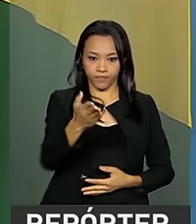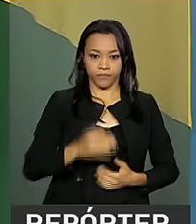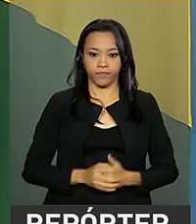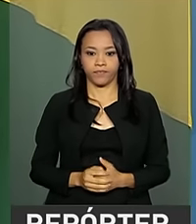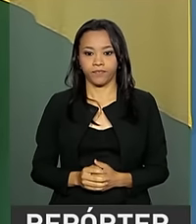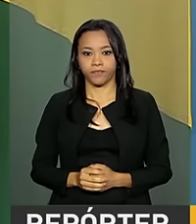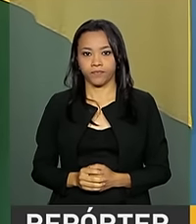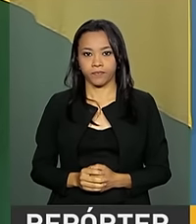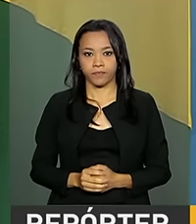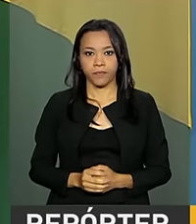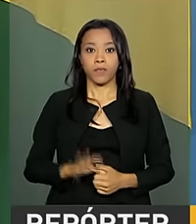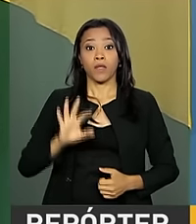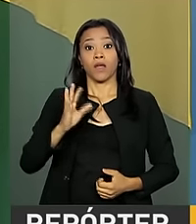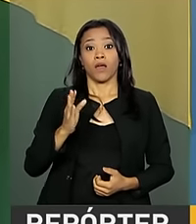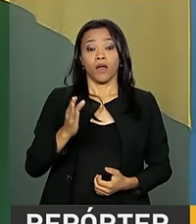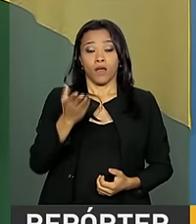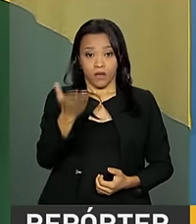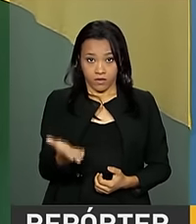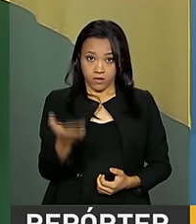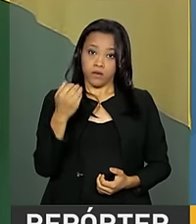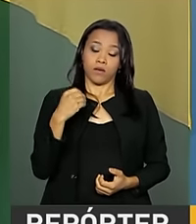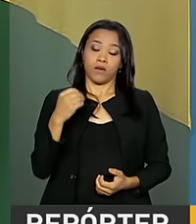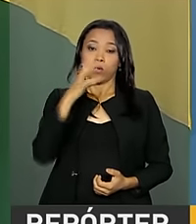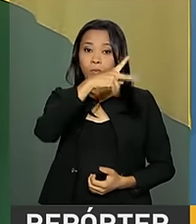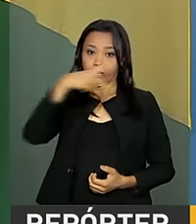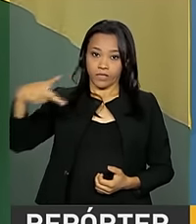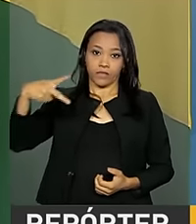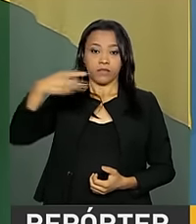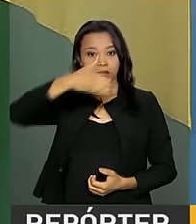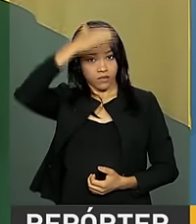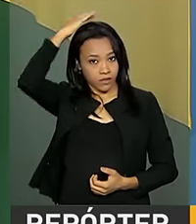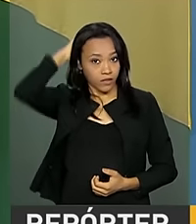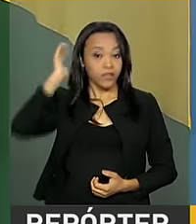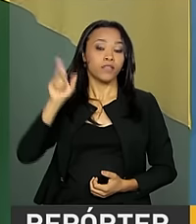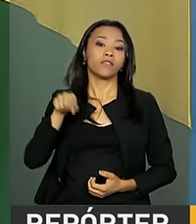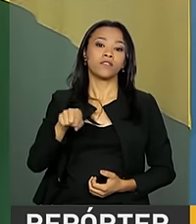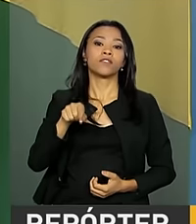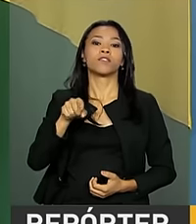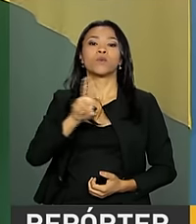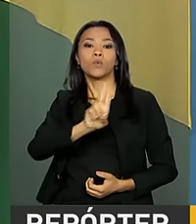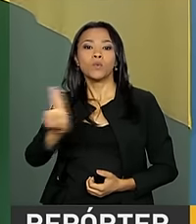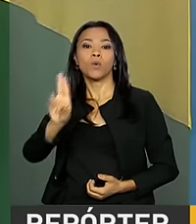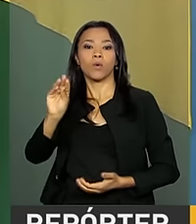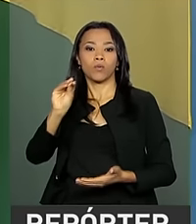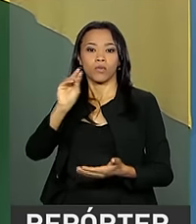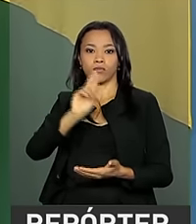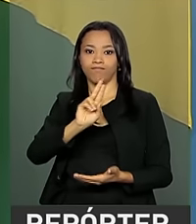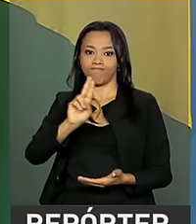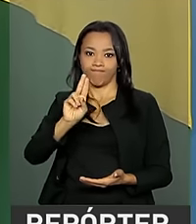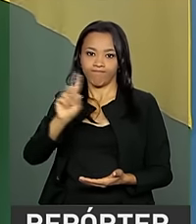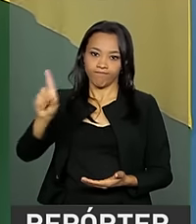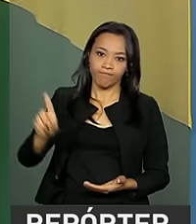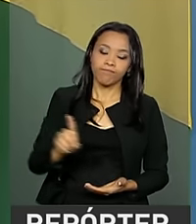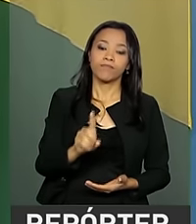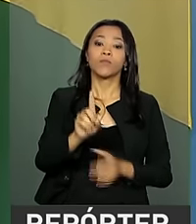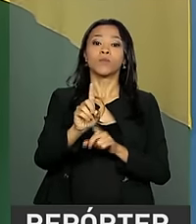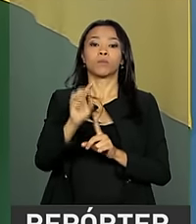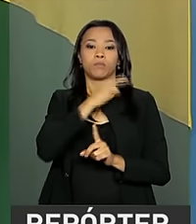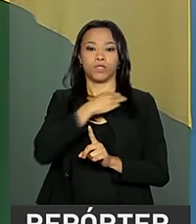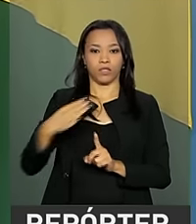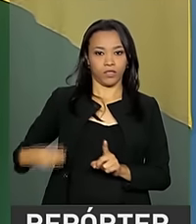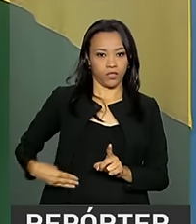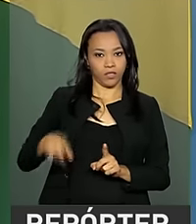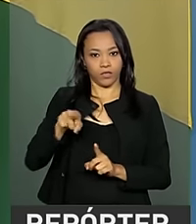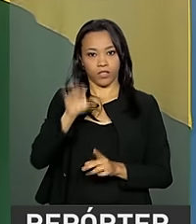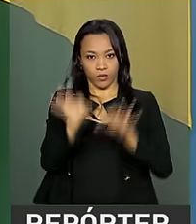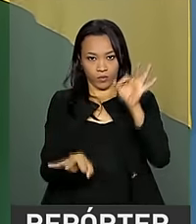O presidente da República decidiu submeter à aprovação do Senado Federal o nome do ministro de Estado